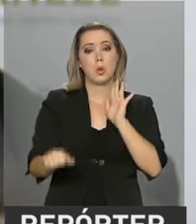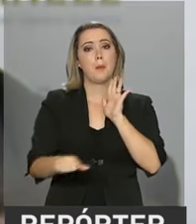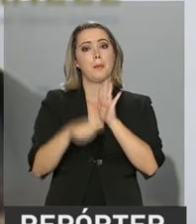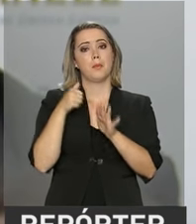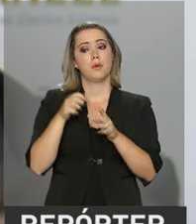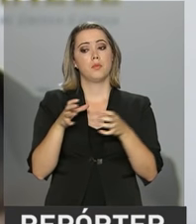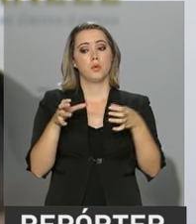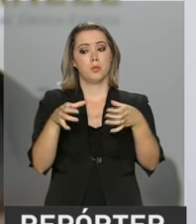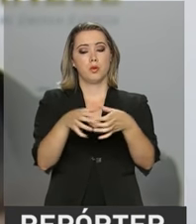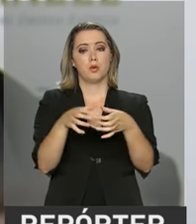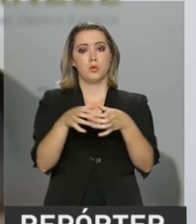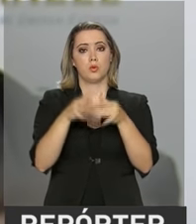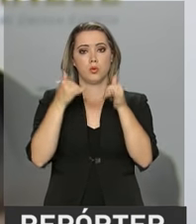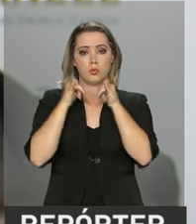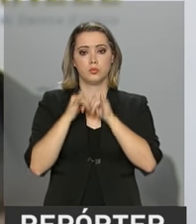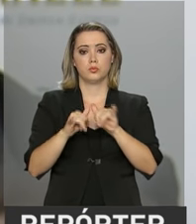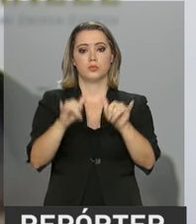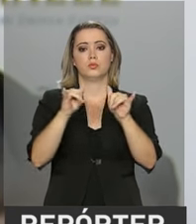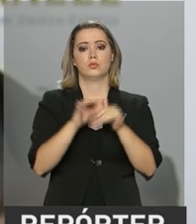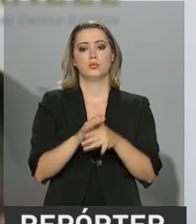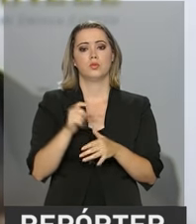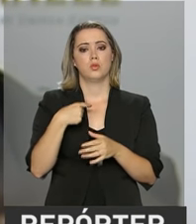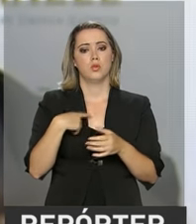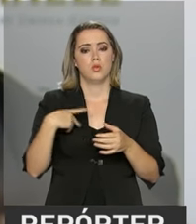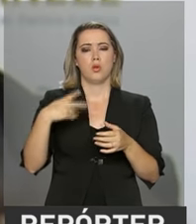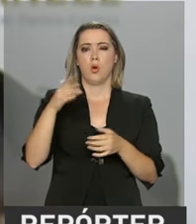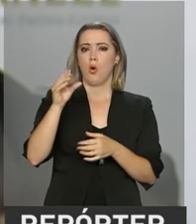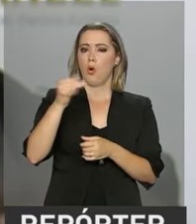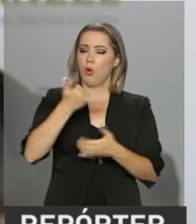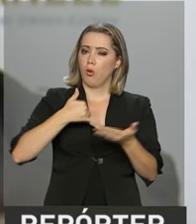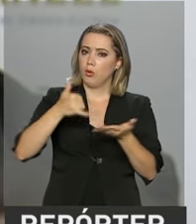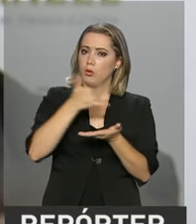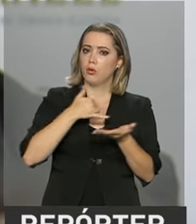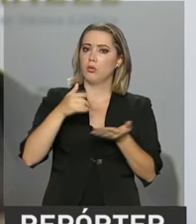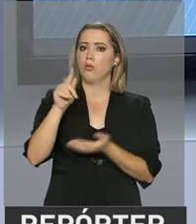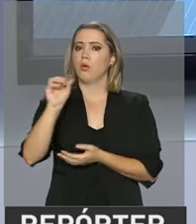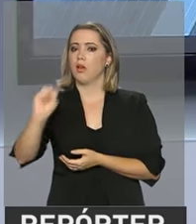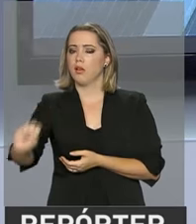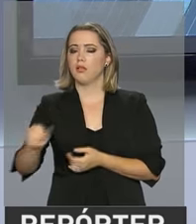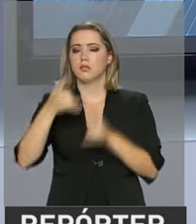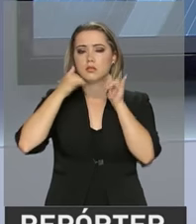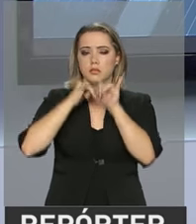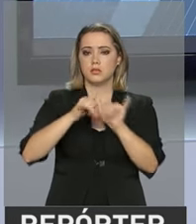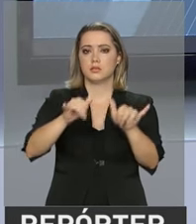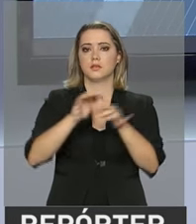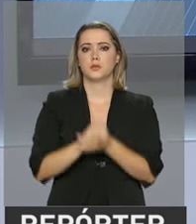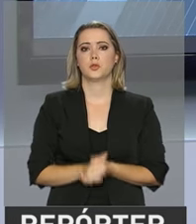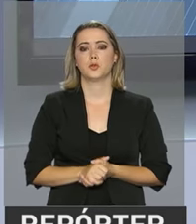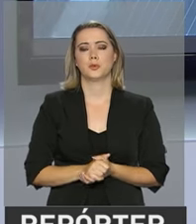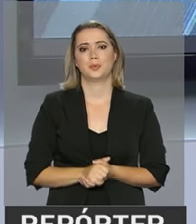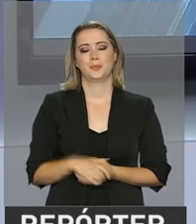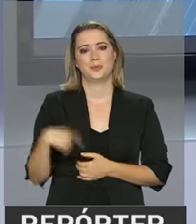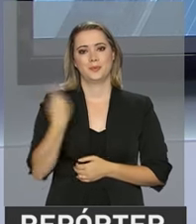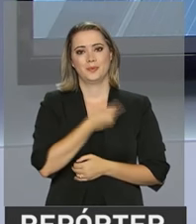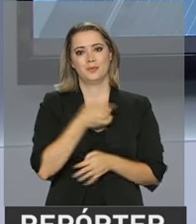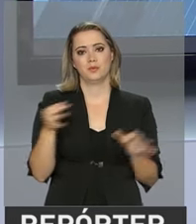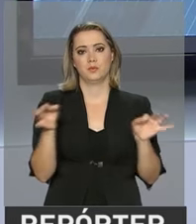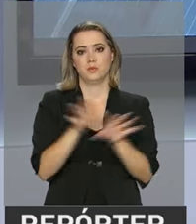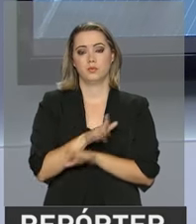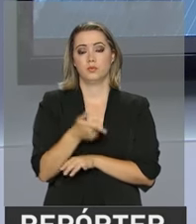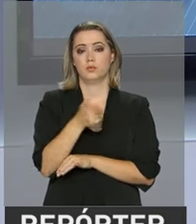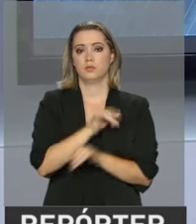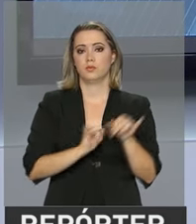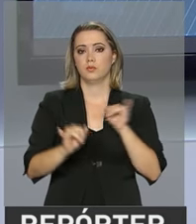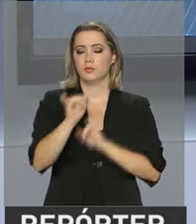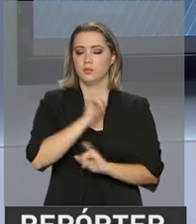pelo setor de minas e energia mineração óleo gás e electricidade nós ficamos por aqui e podemos voltar